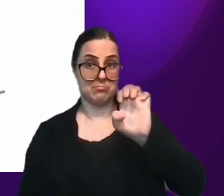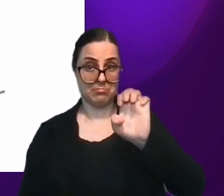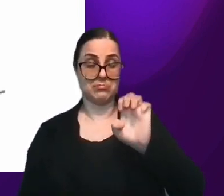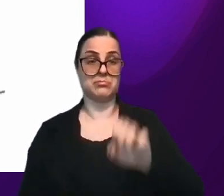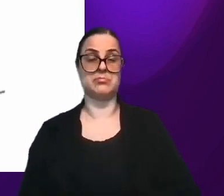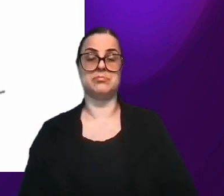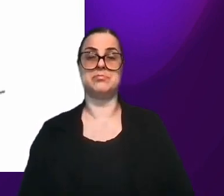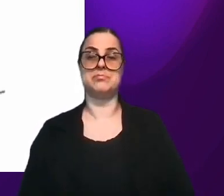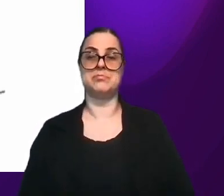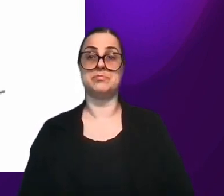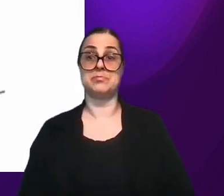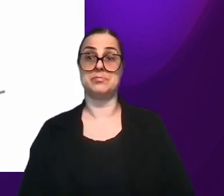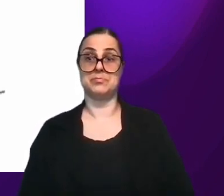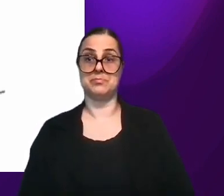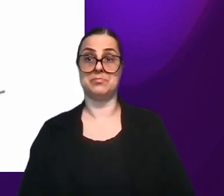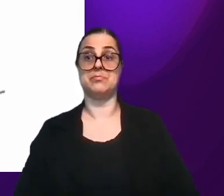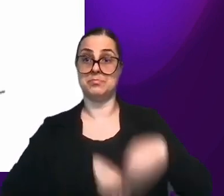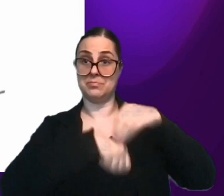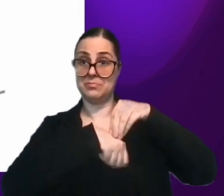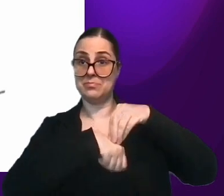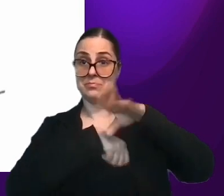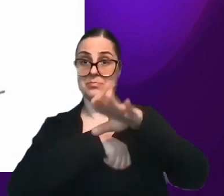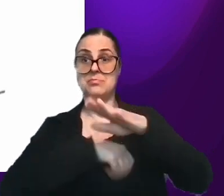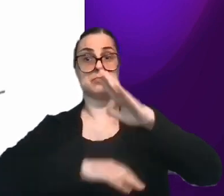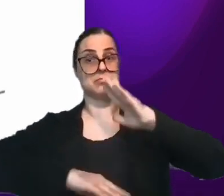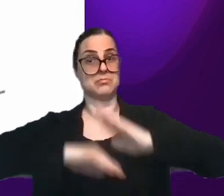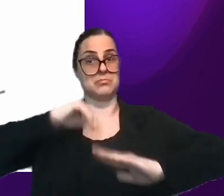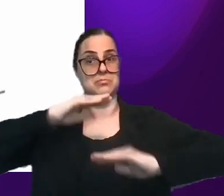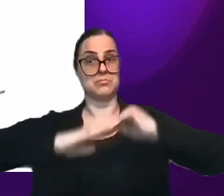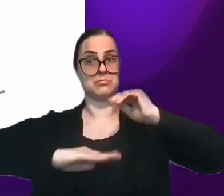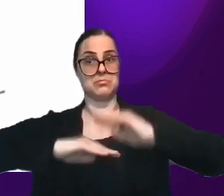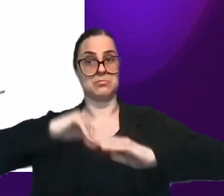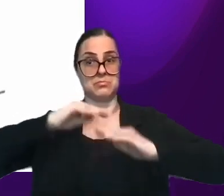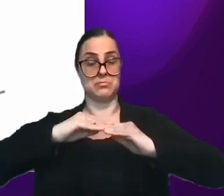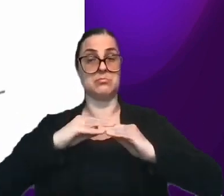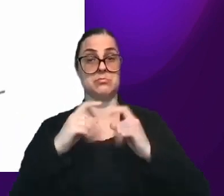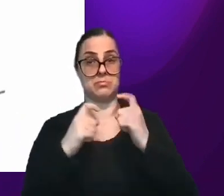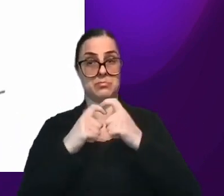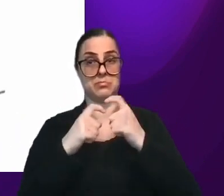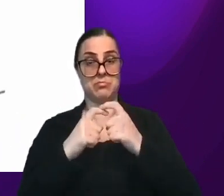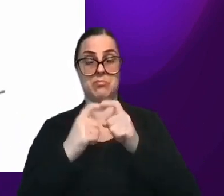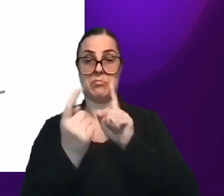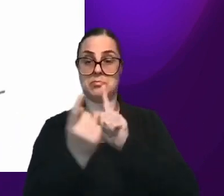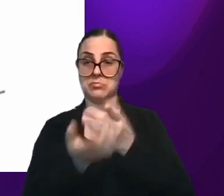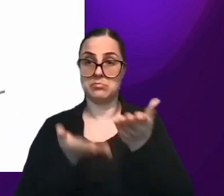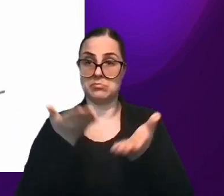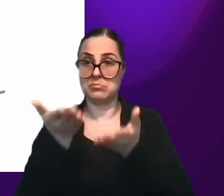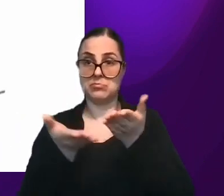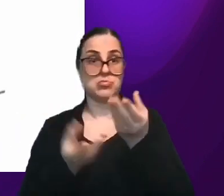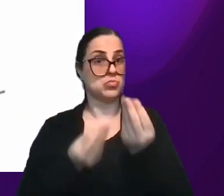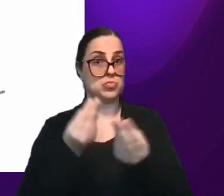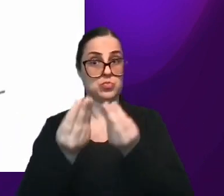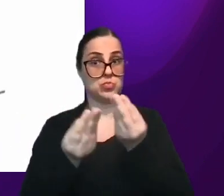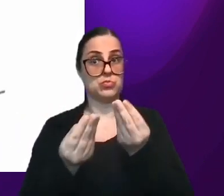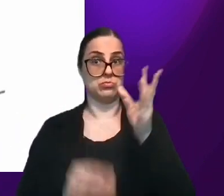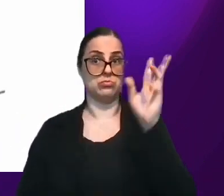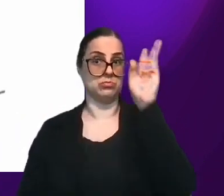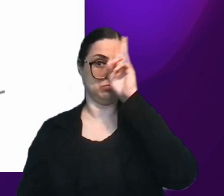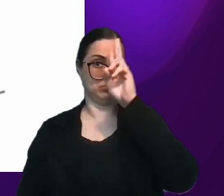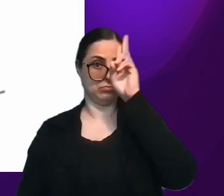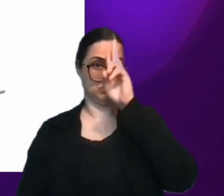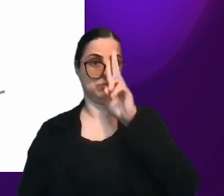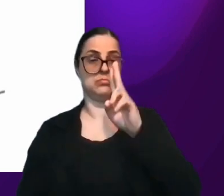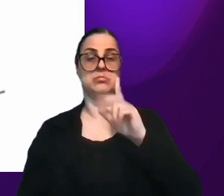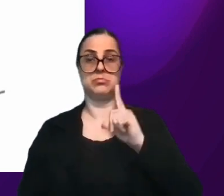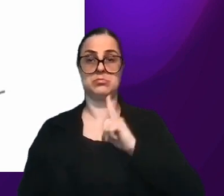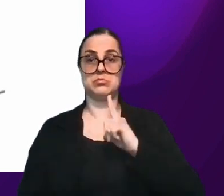Lembrando aqui, no uso de citrato na nossa prática clínica, lembrar o seguinte, quando você instala